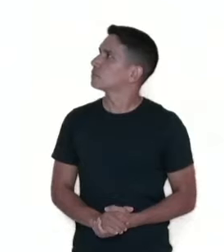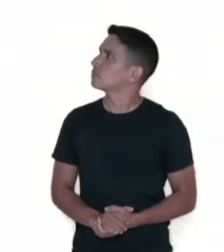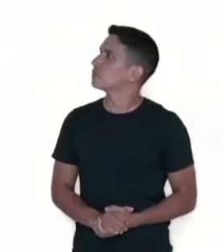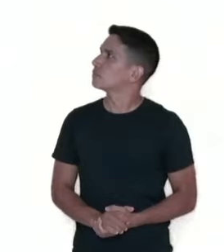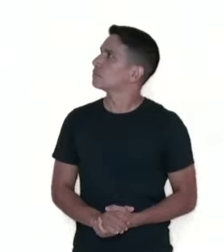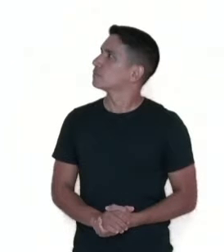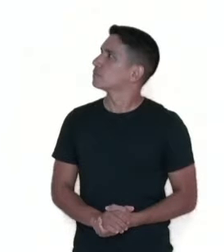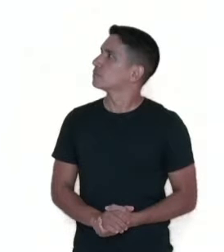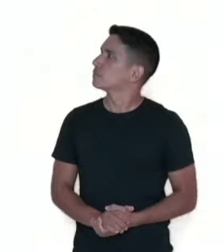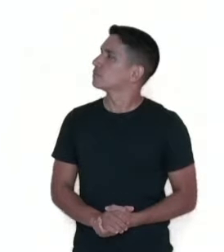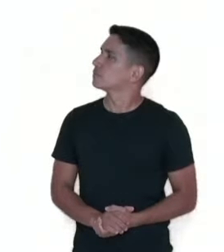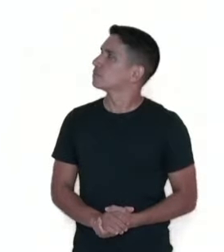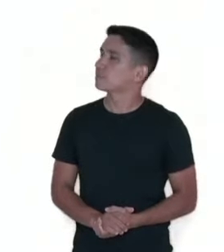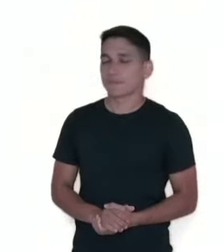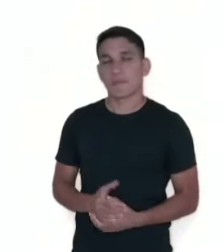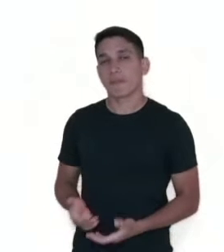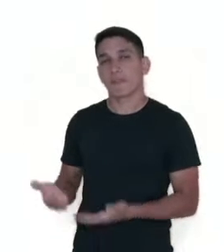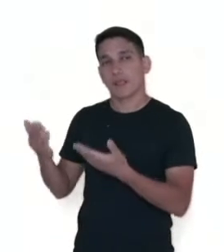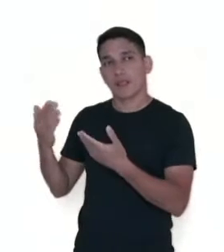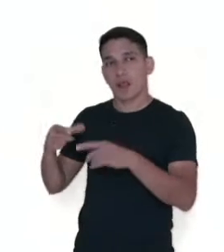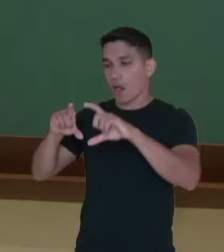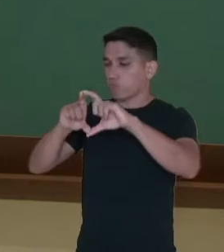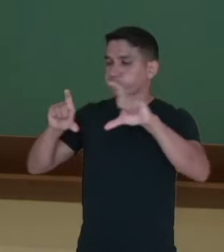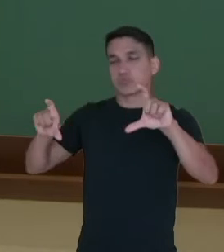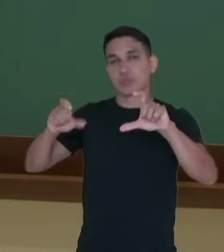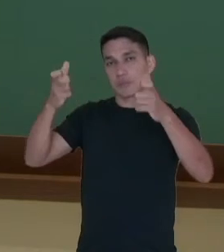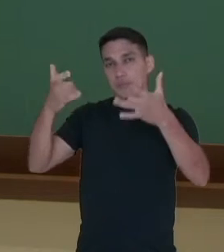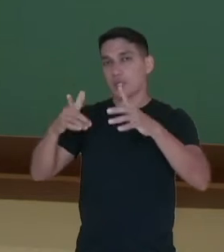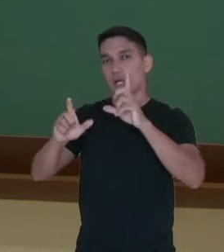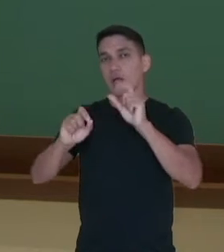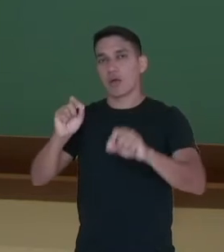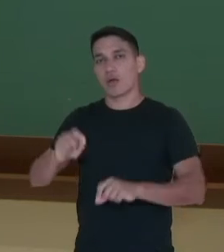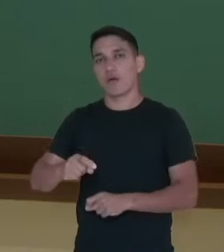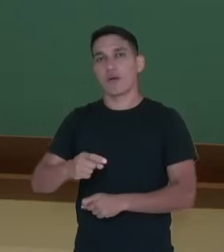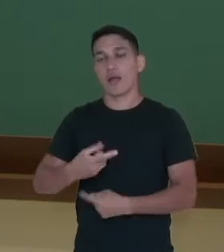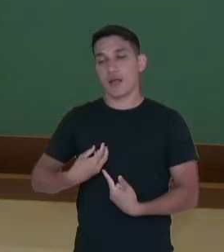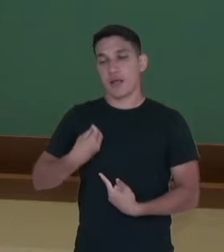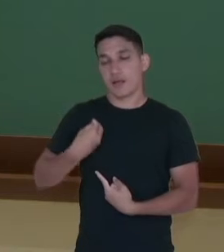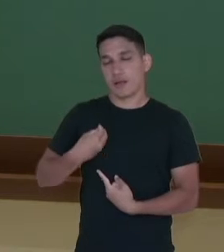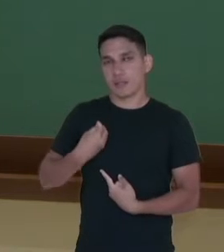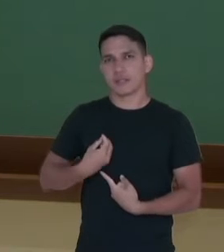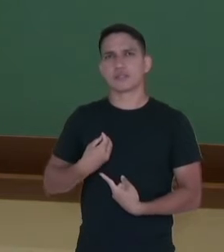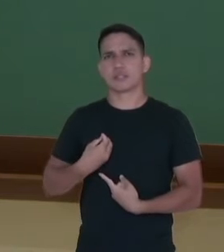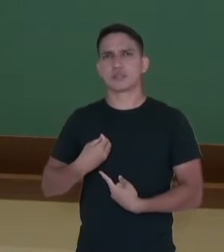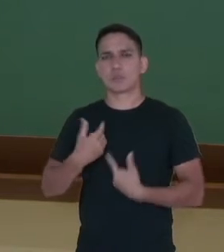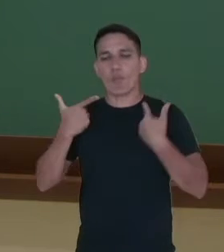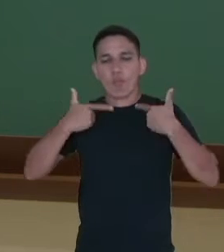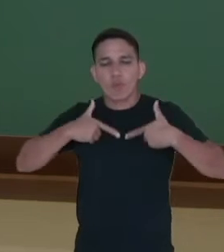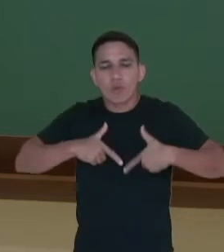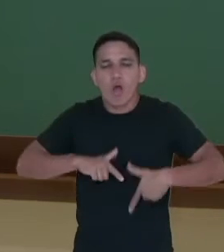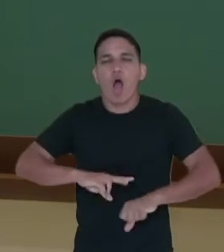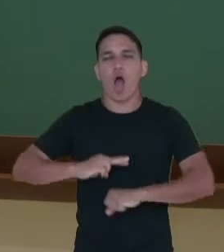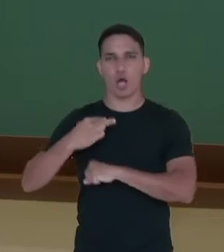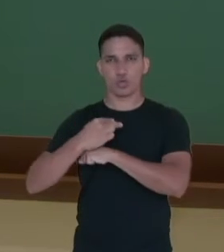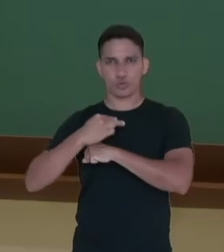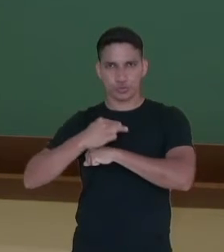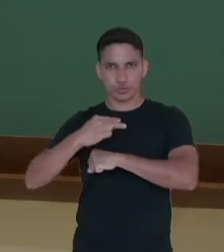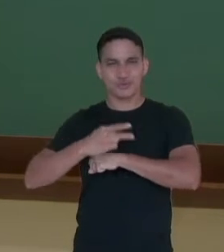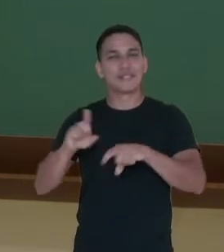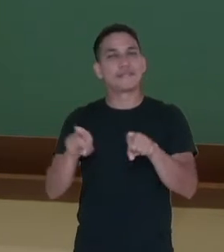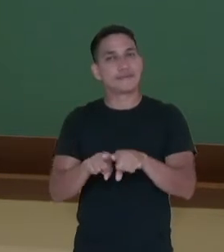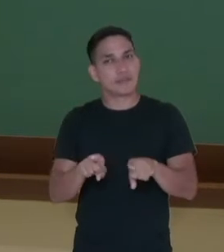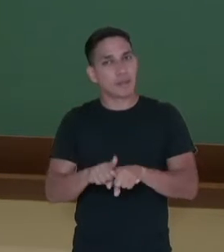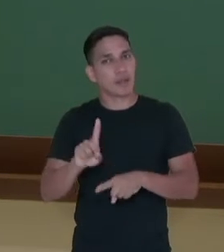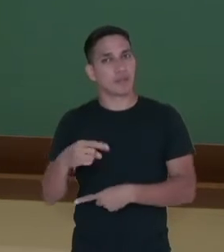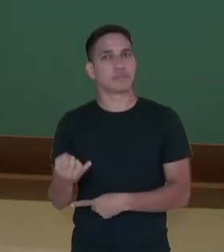diariamente algum exercício físico. Então aqui ele fala sobre ter a higiene pessoal e também a prática de